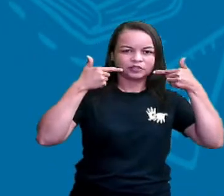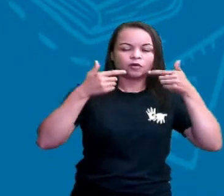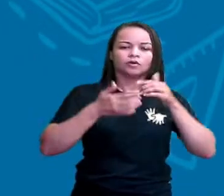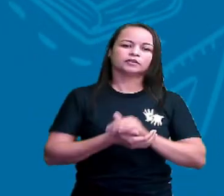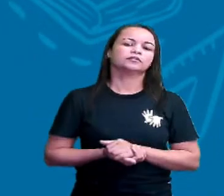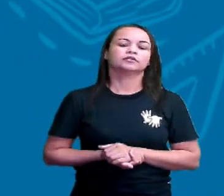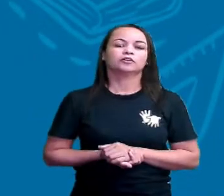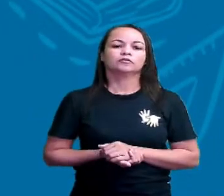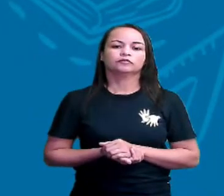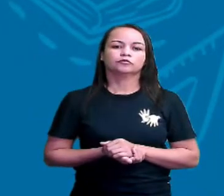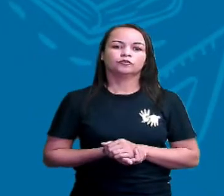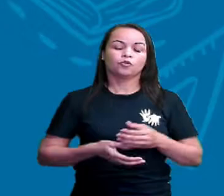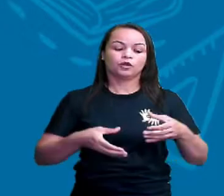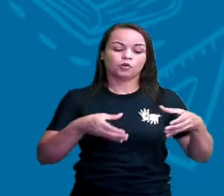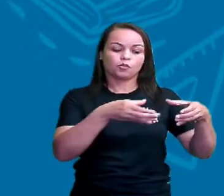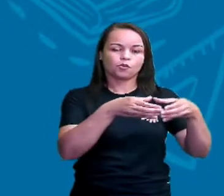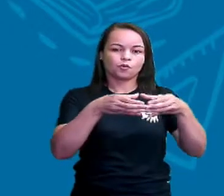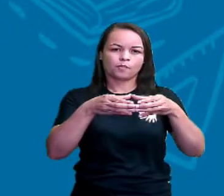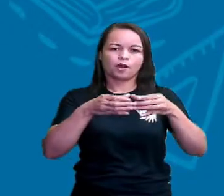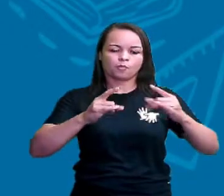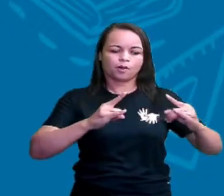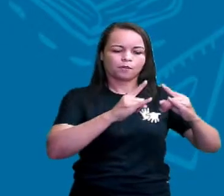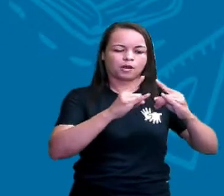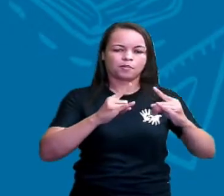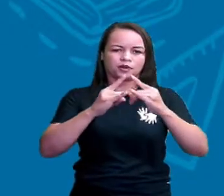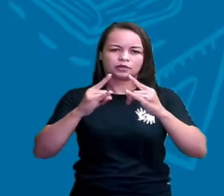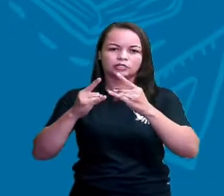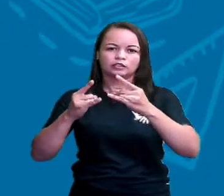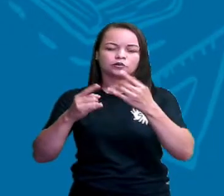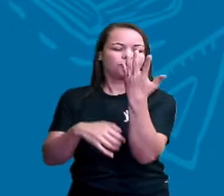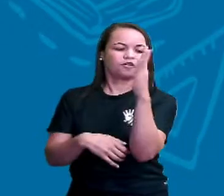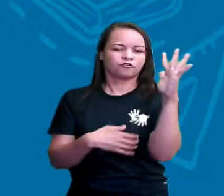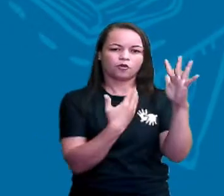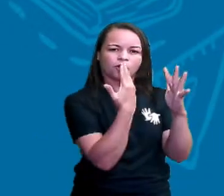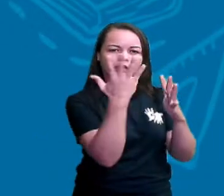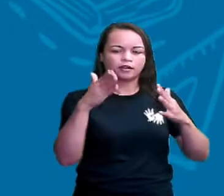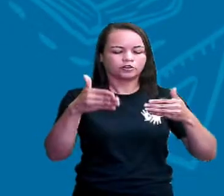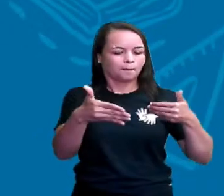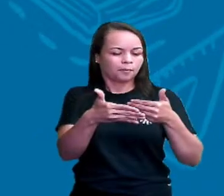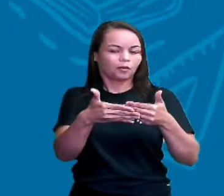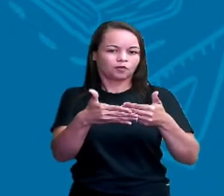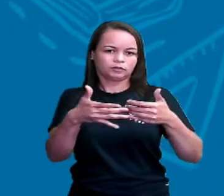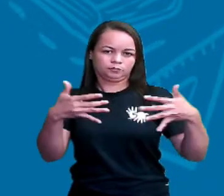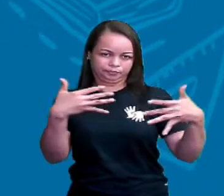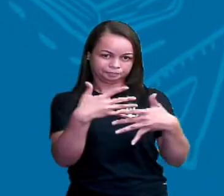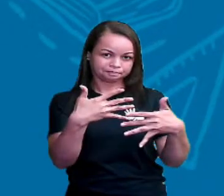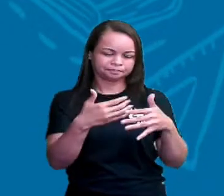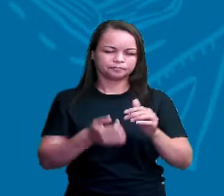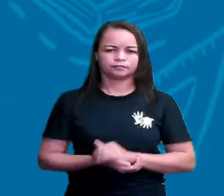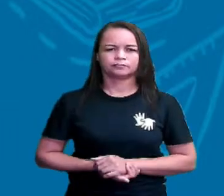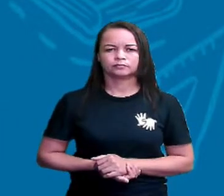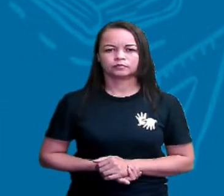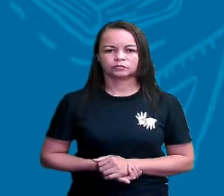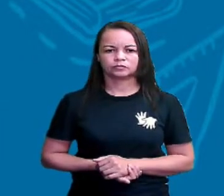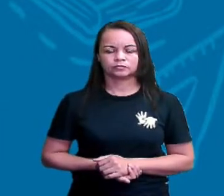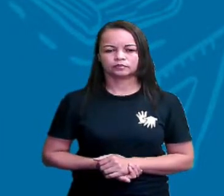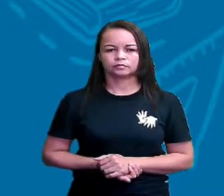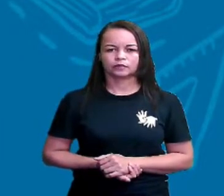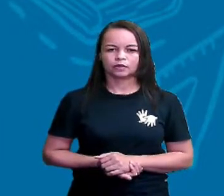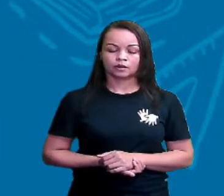uma floresta próxima da cidade. Chegando lá, cada um armou